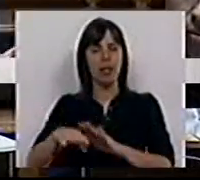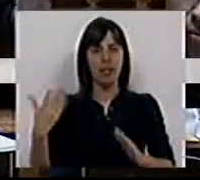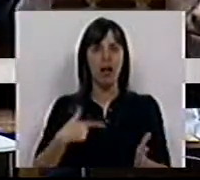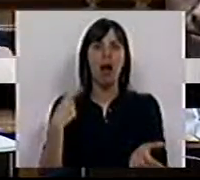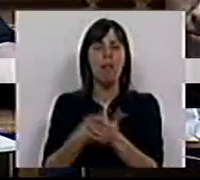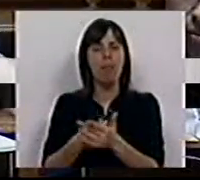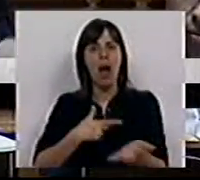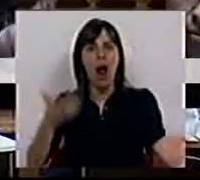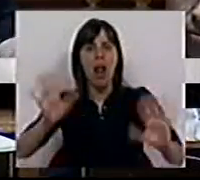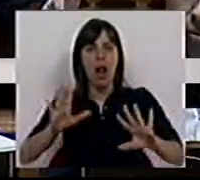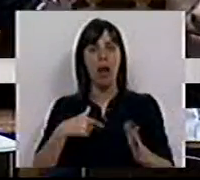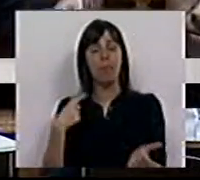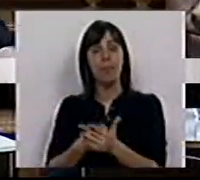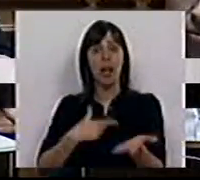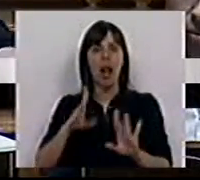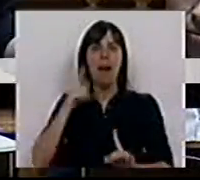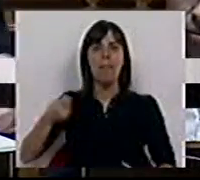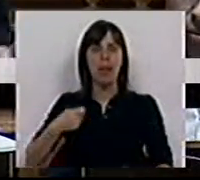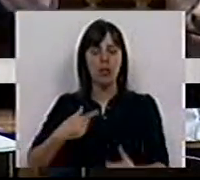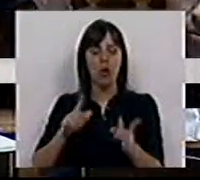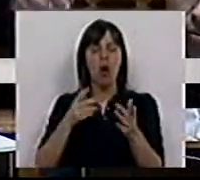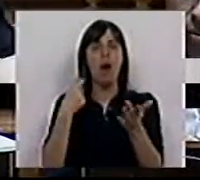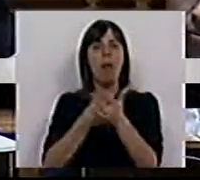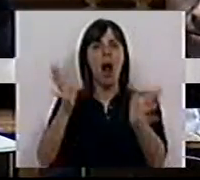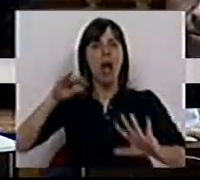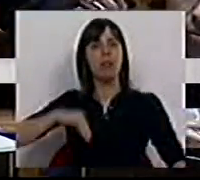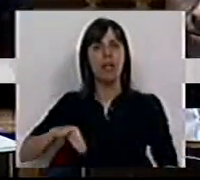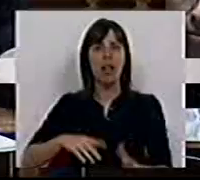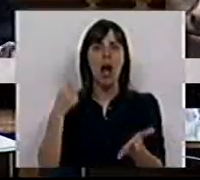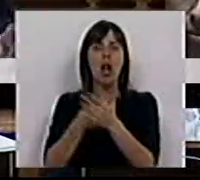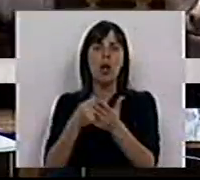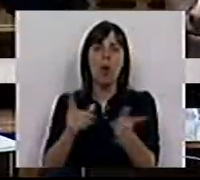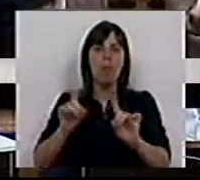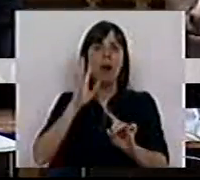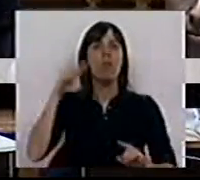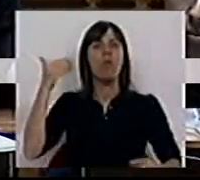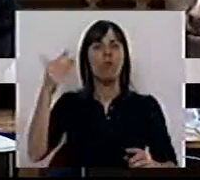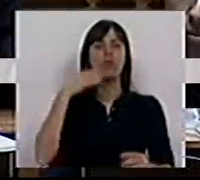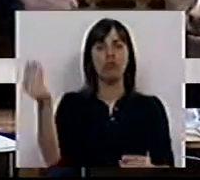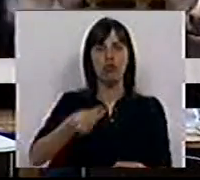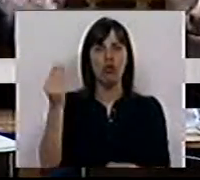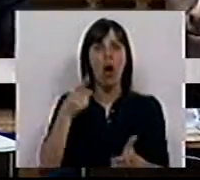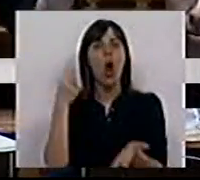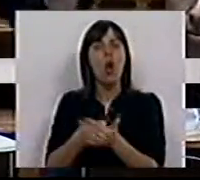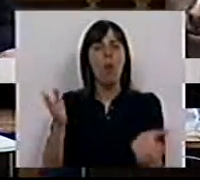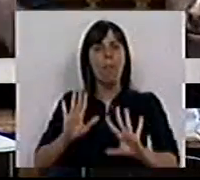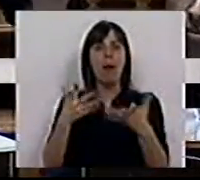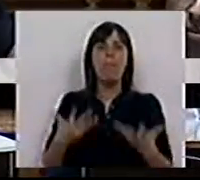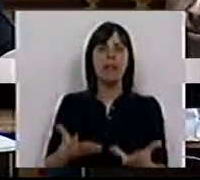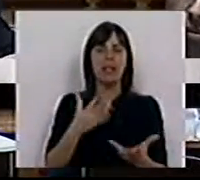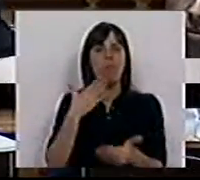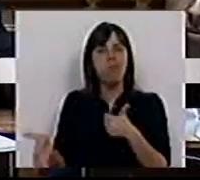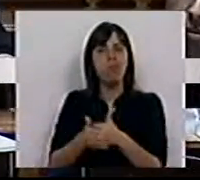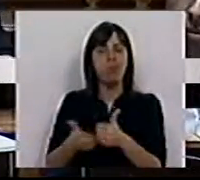é não pagamos. Não pagamos pensões, não pagamos salários, não pagamos o futuro aos jovens, não pagamos um presente